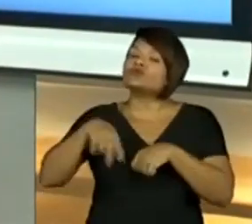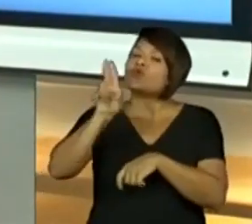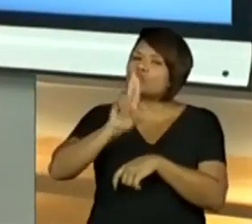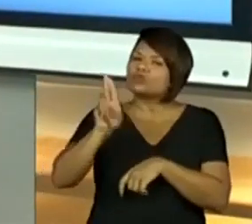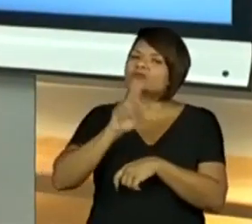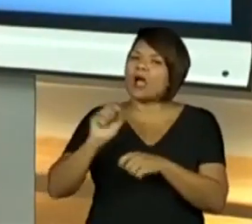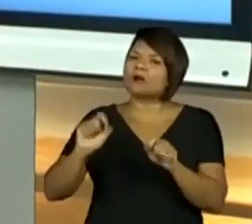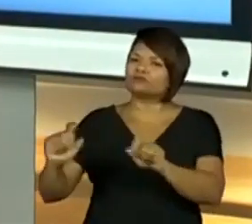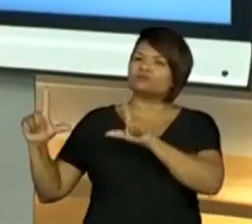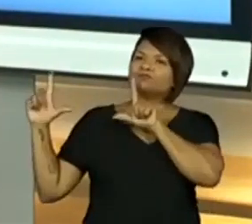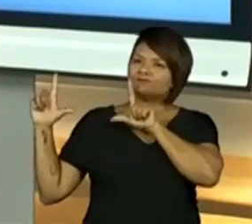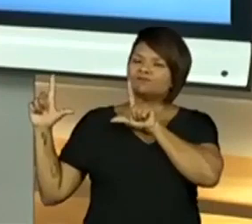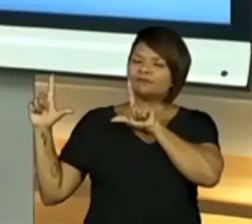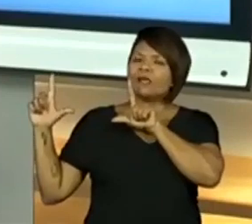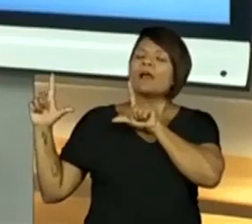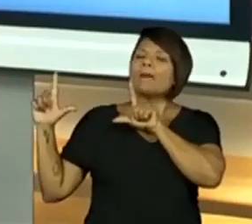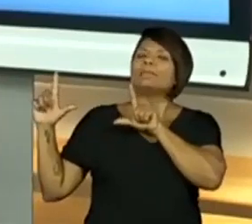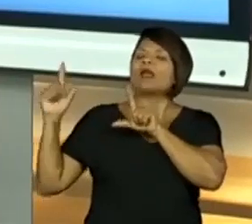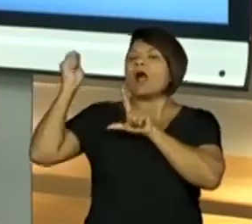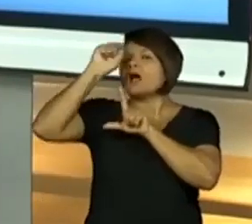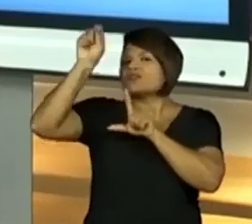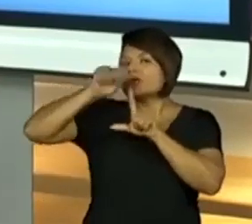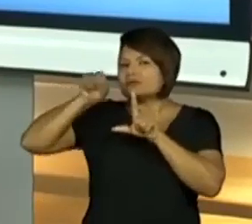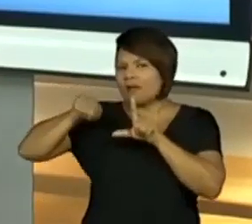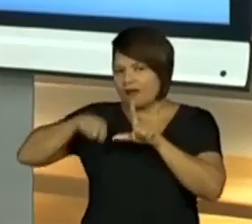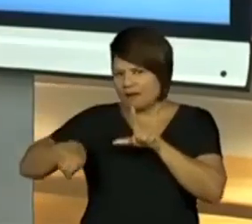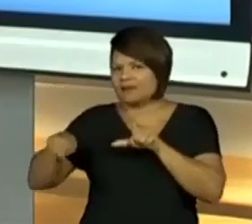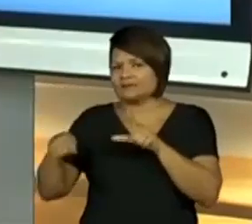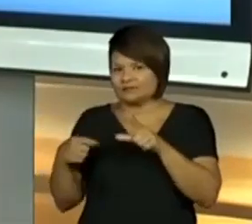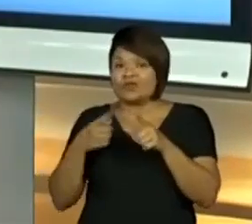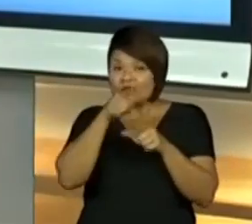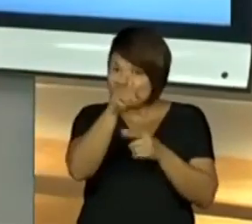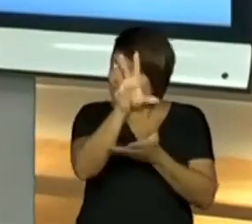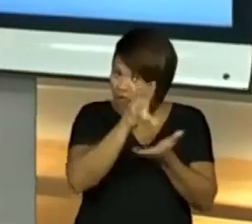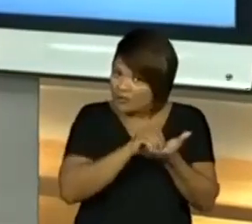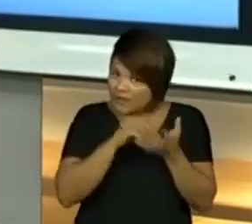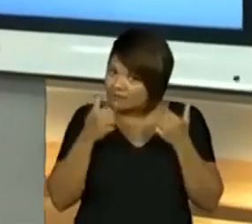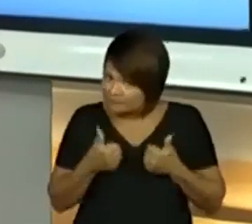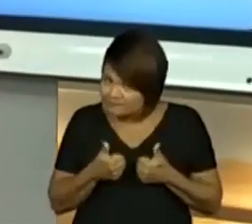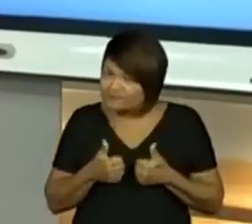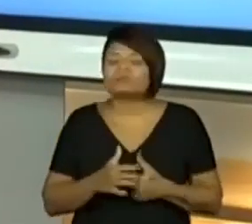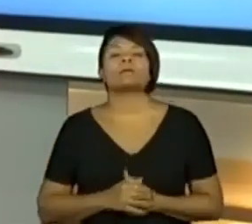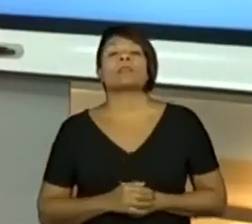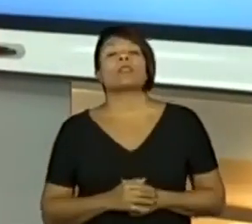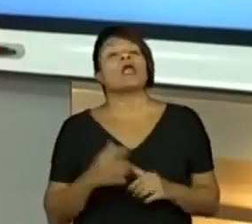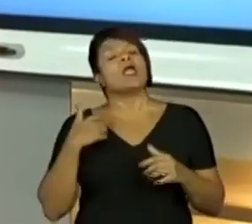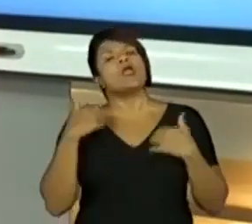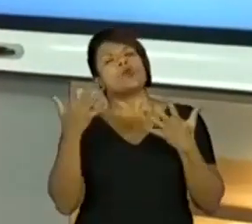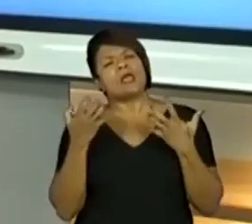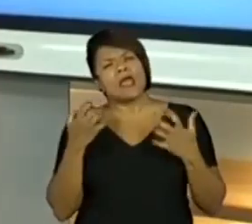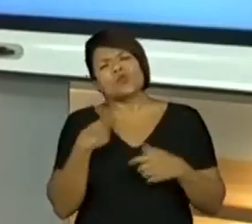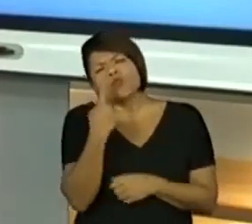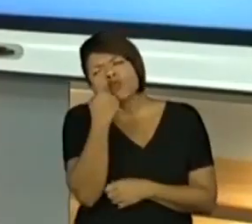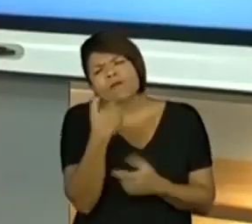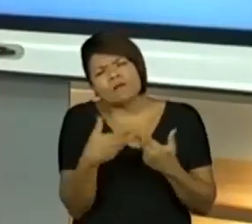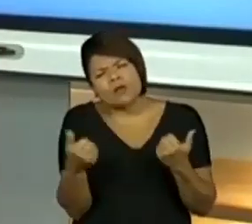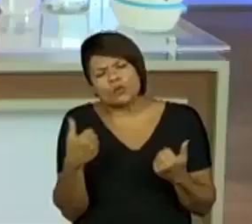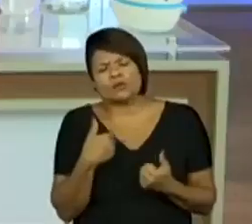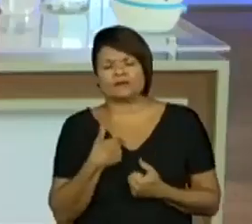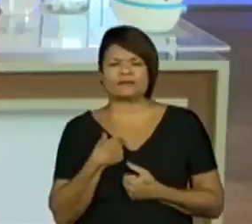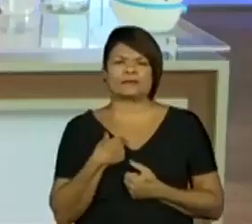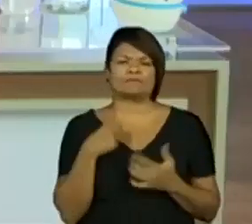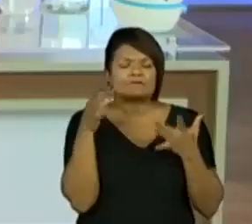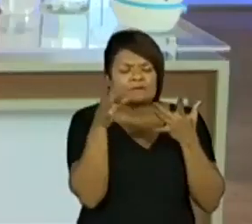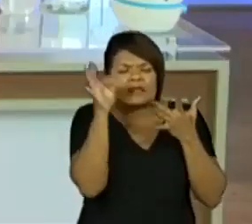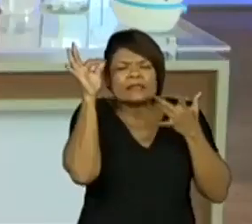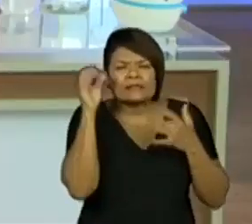para anotarmos as informações. Eu quero só um detalhe que eu quero comentar com vocês,